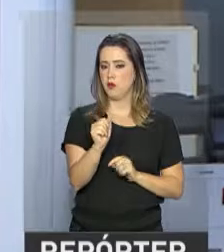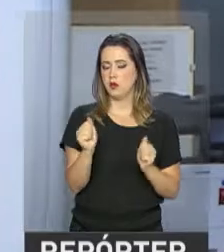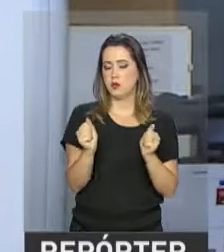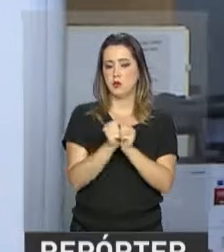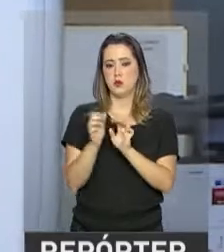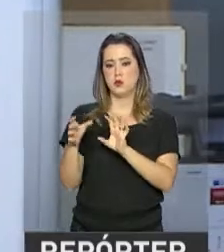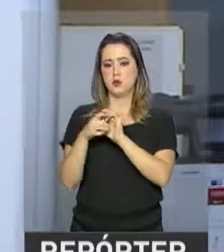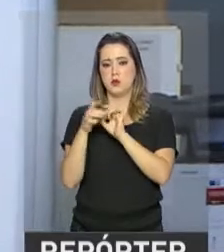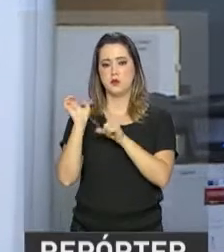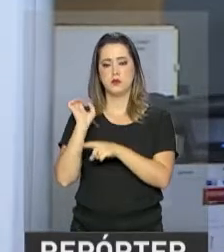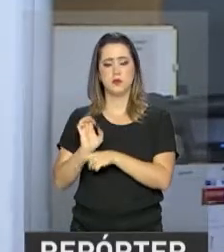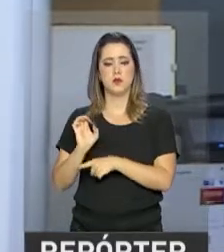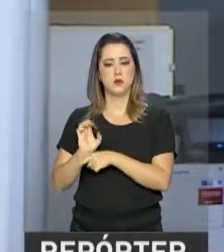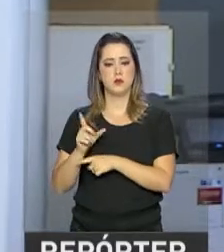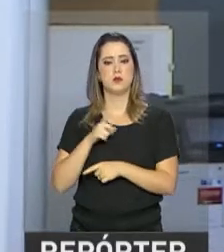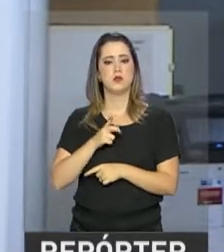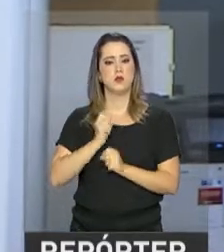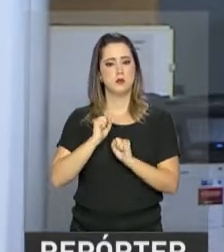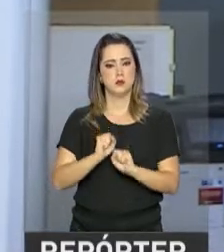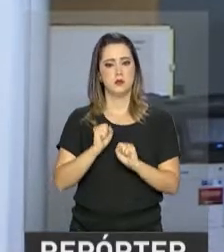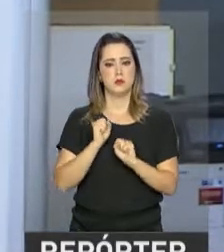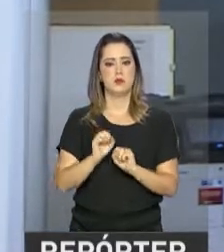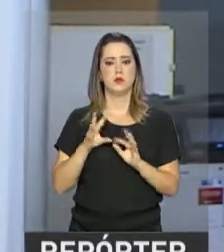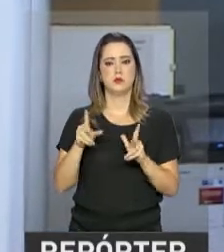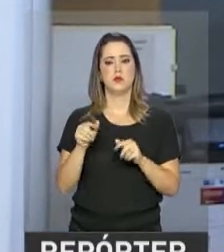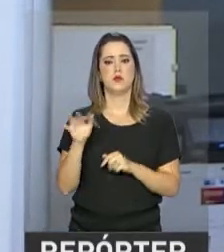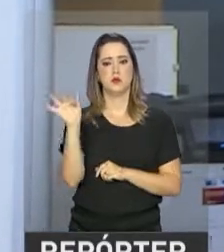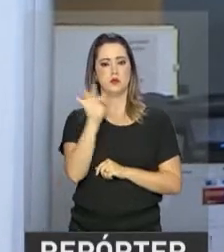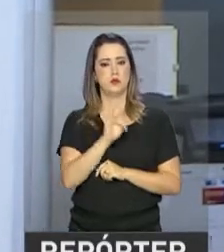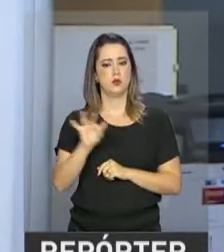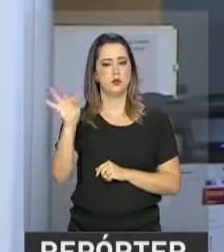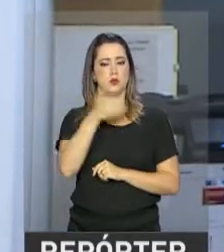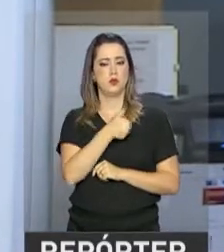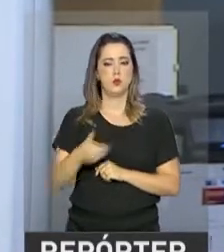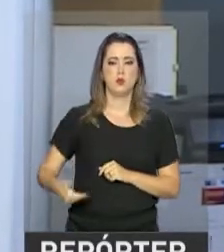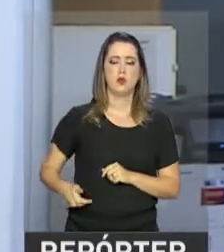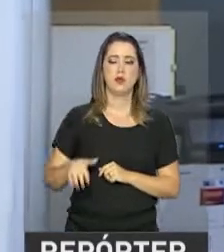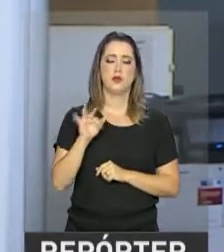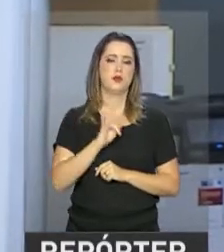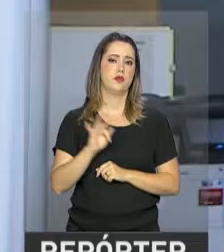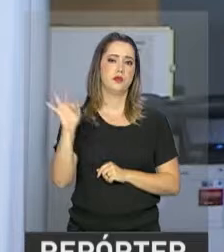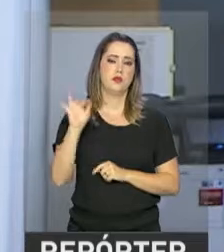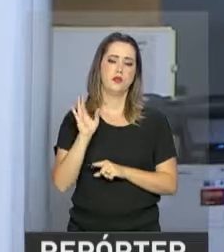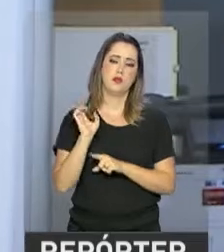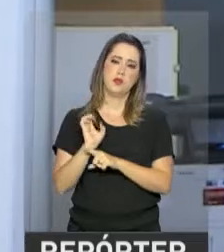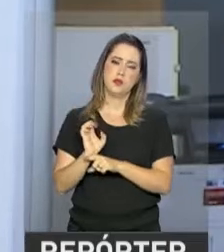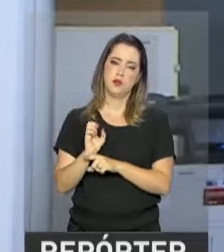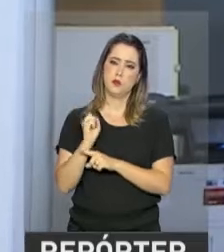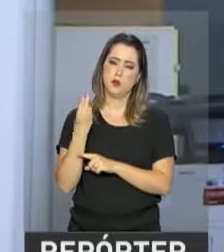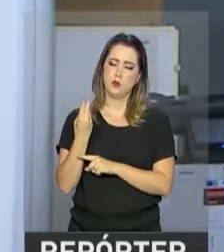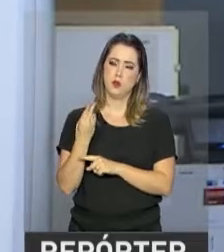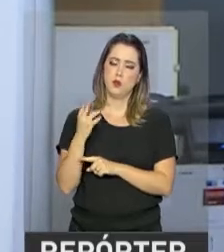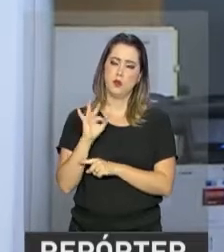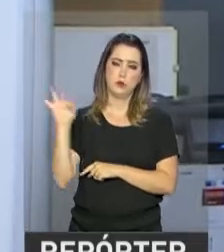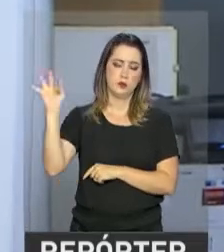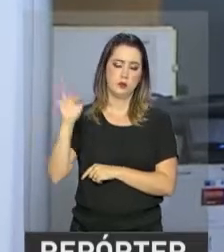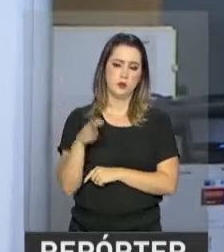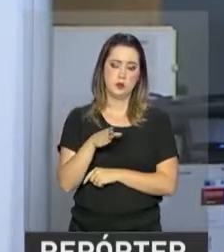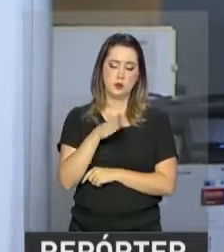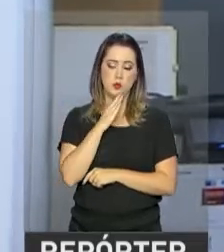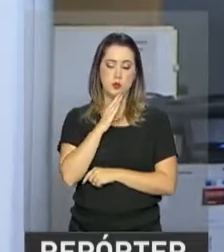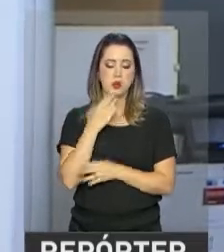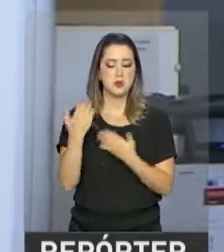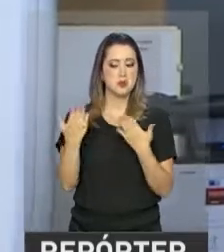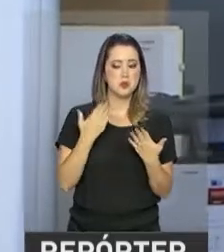estados então temos a capacidade de atender toda a federação por meio desse programa seja estadual ou federal conhecer a demanda